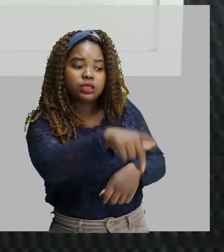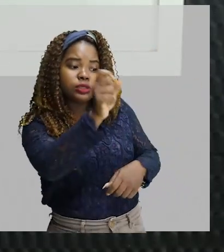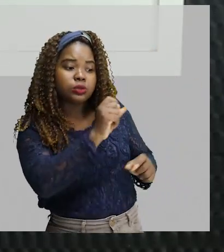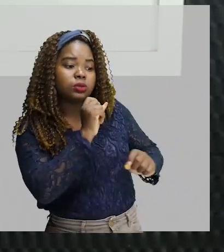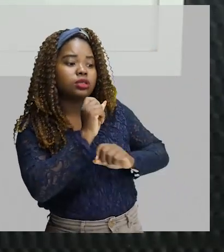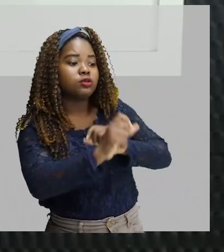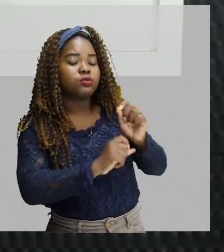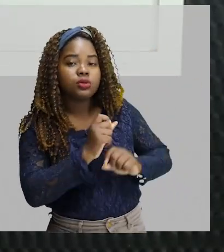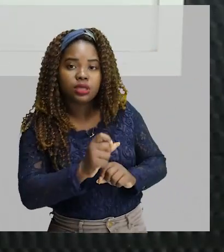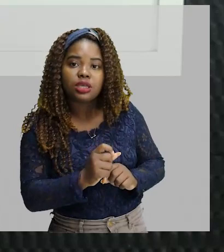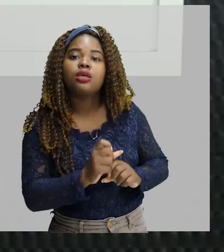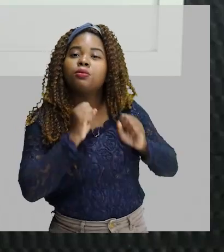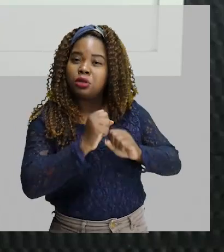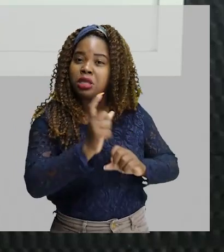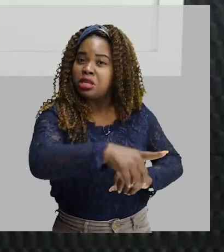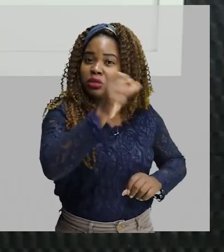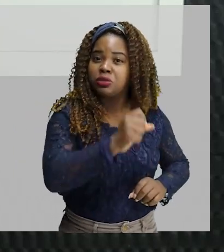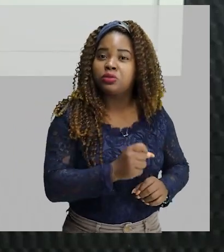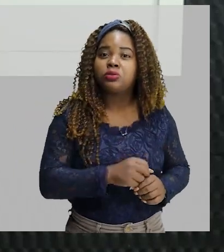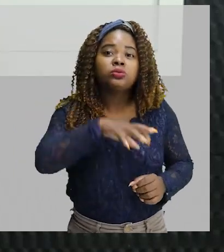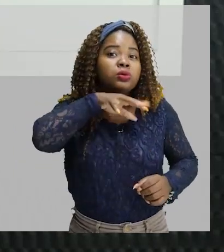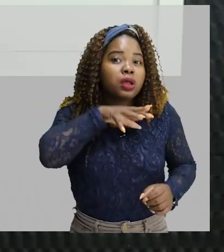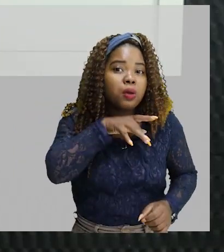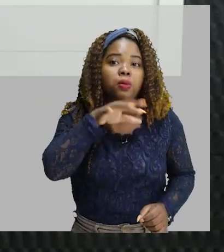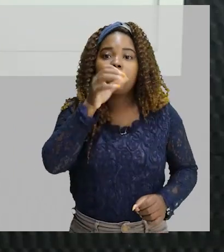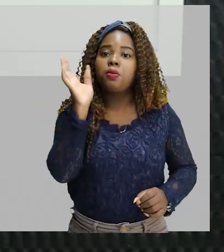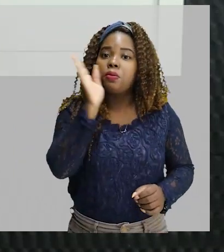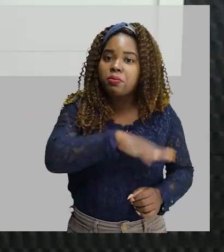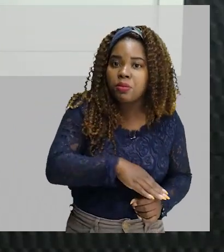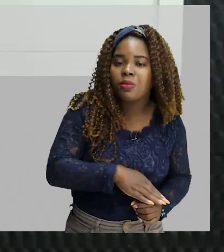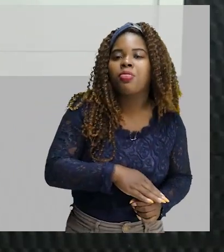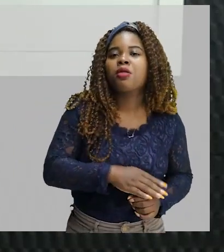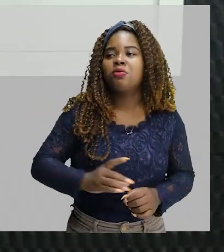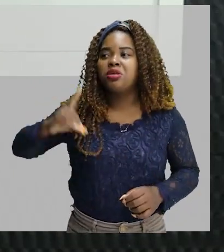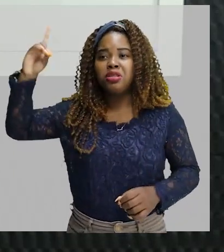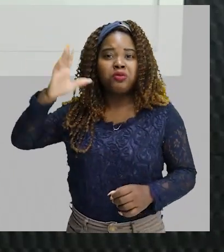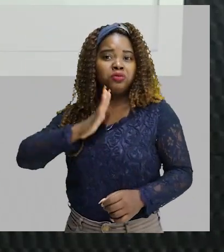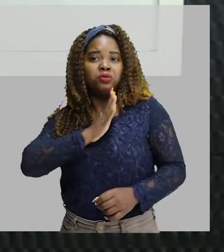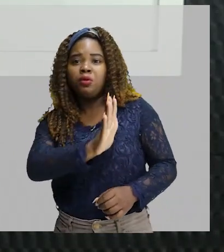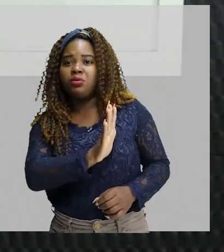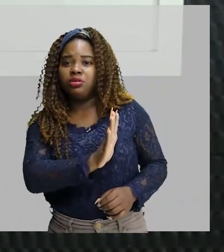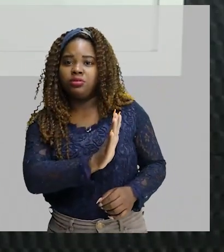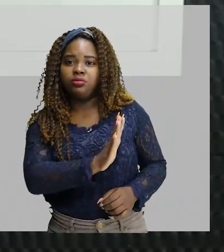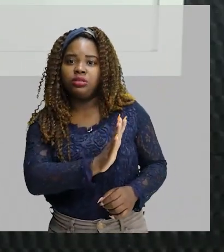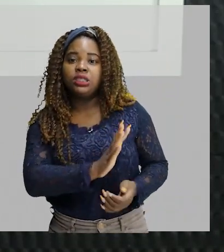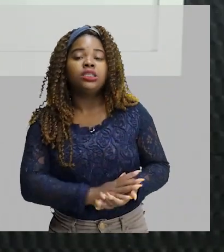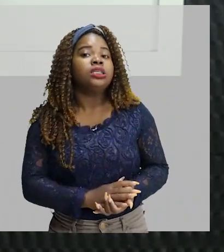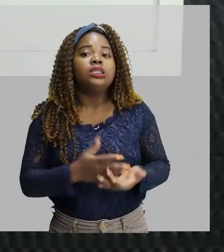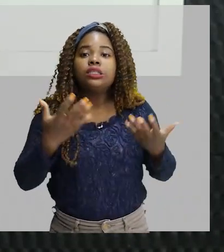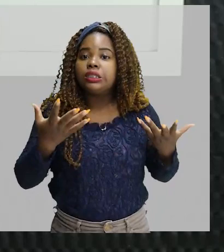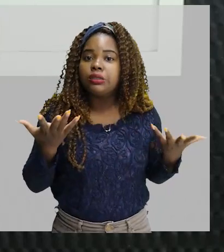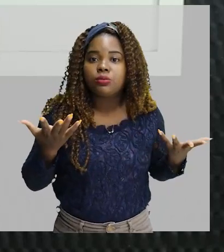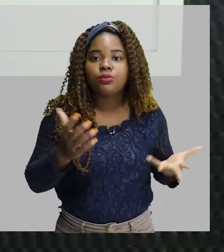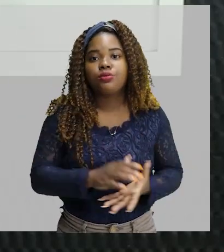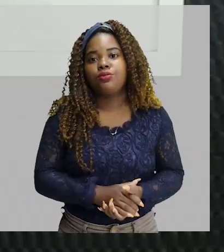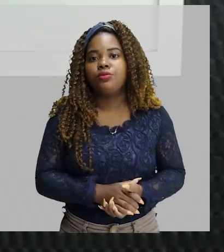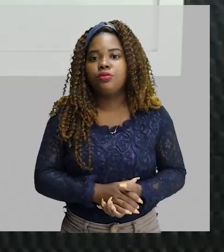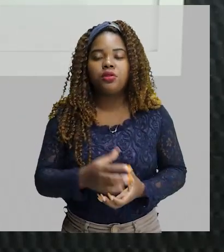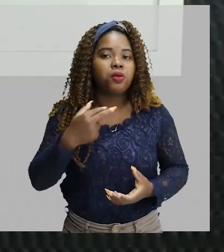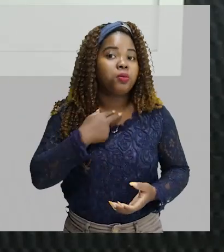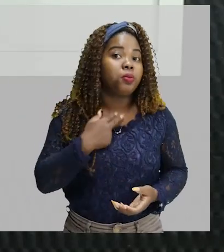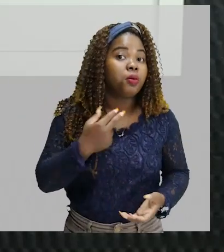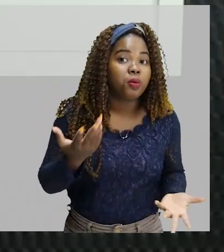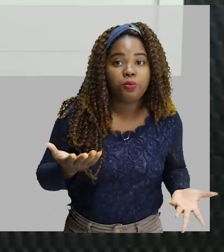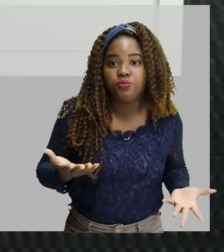mal, que assim estaria legitimado por Deus. E não é assim que funciona. Então preste atenção disso. As nossas escolhas,